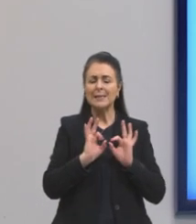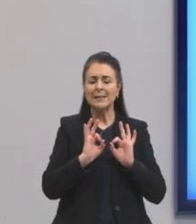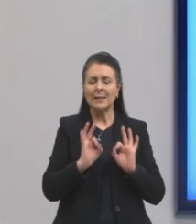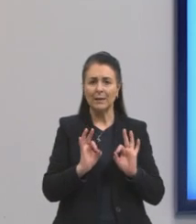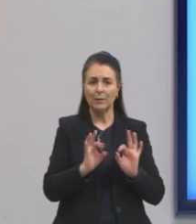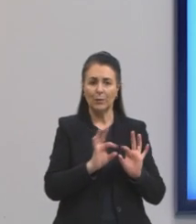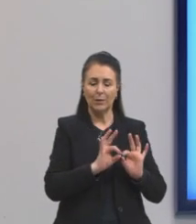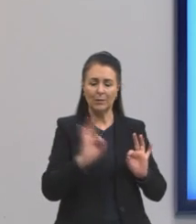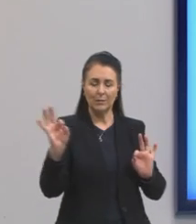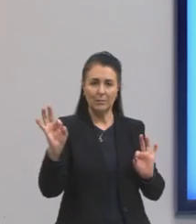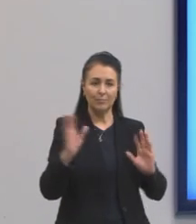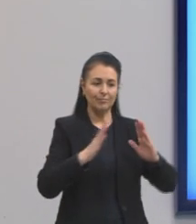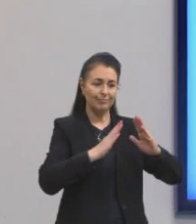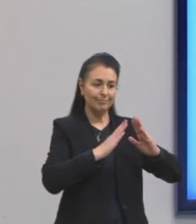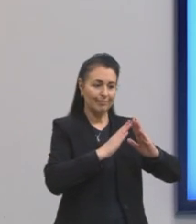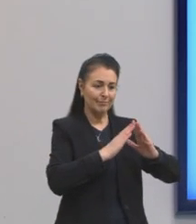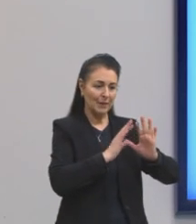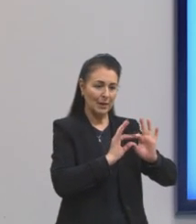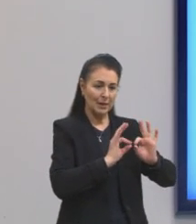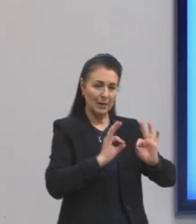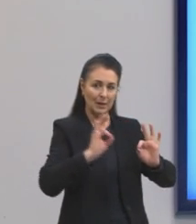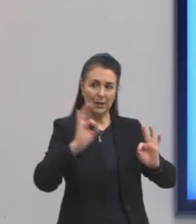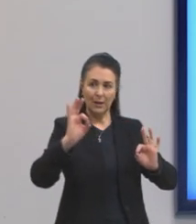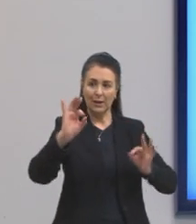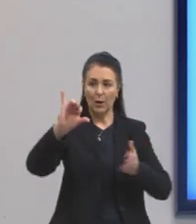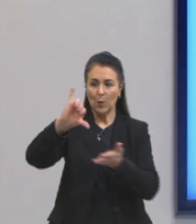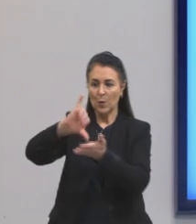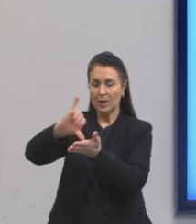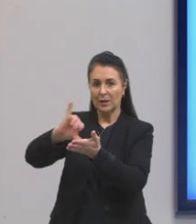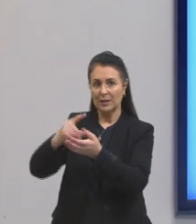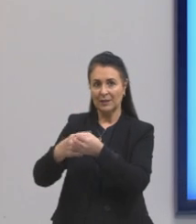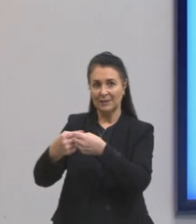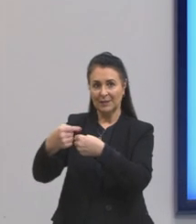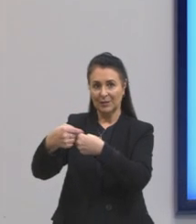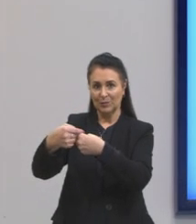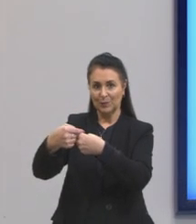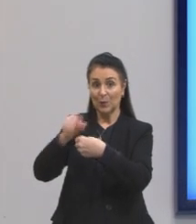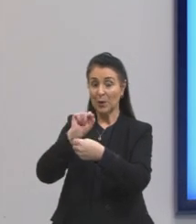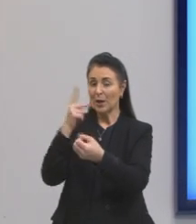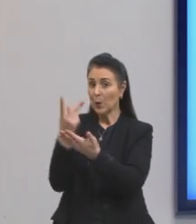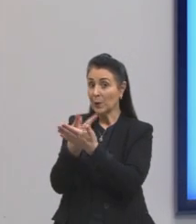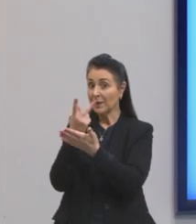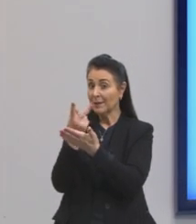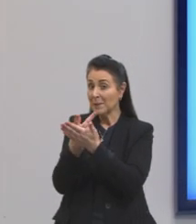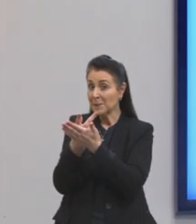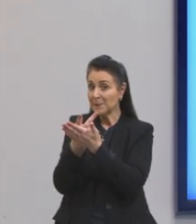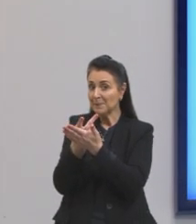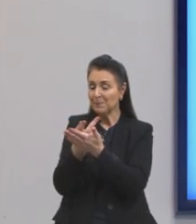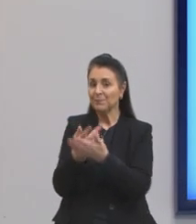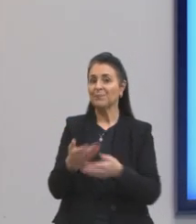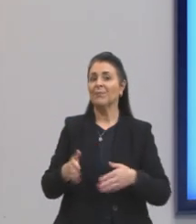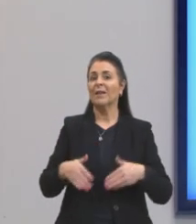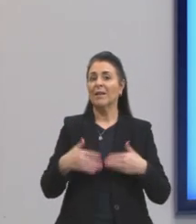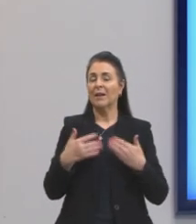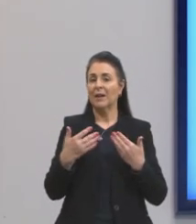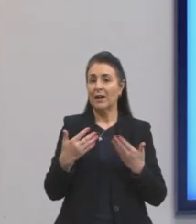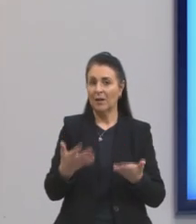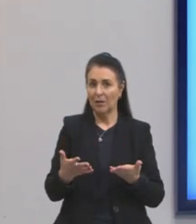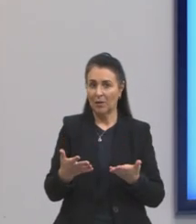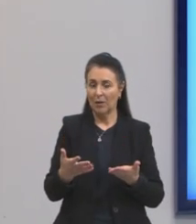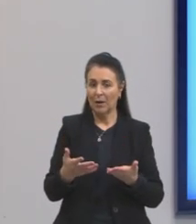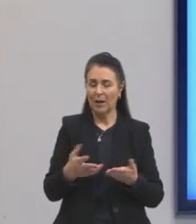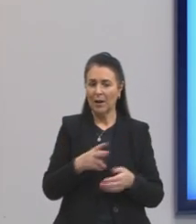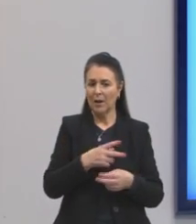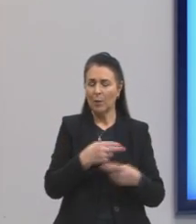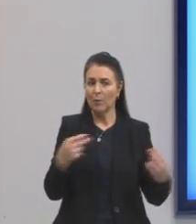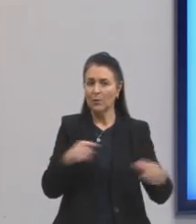que parte da casa e vai até o centro da cidade o que acontece a partir desse momento e aí é uma coisa